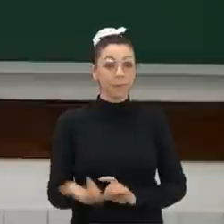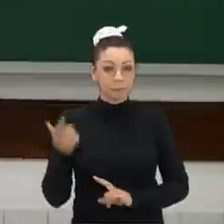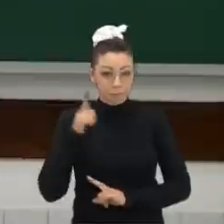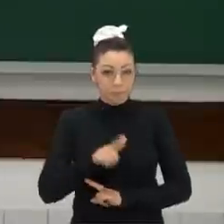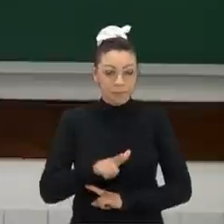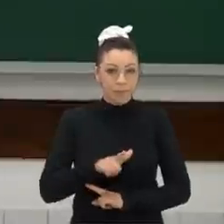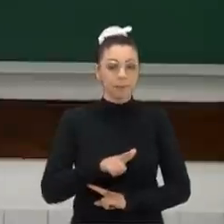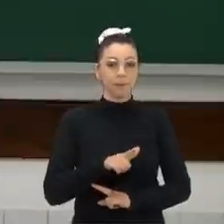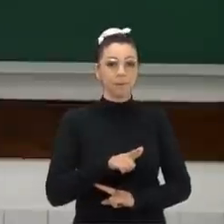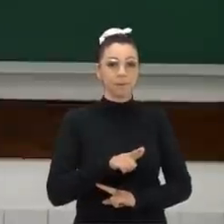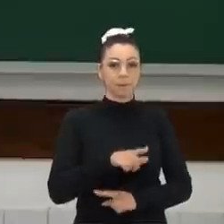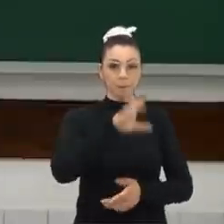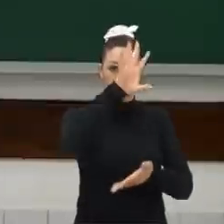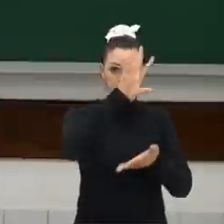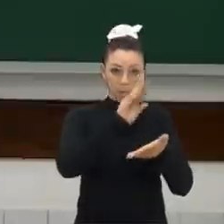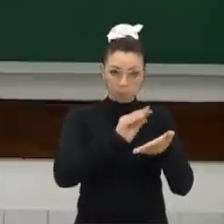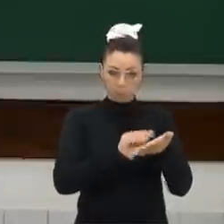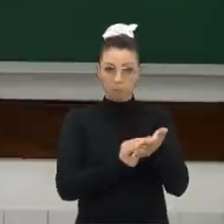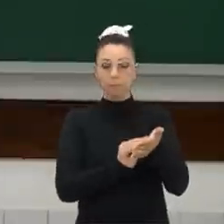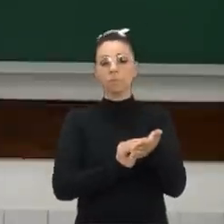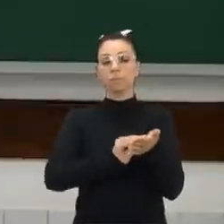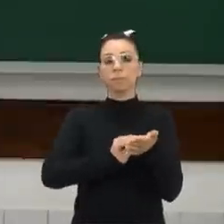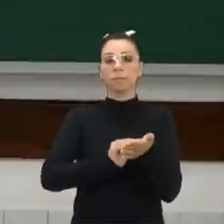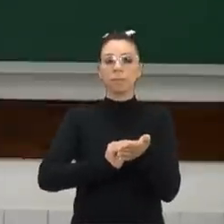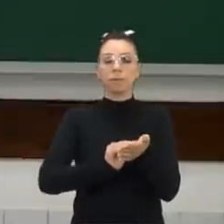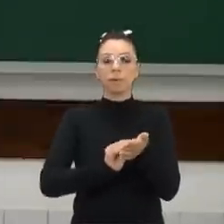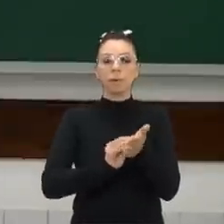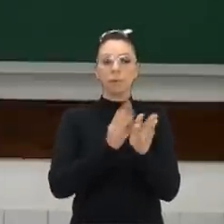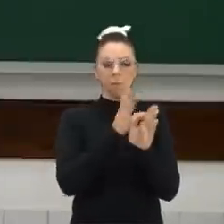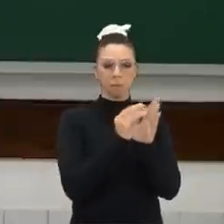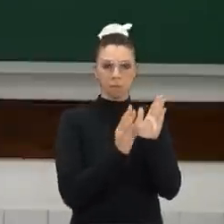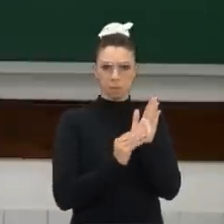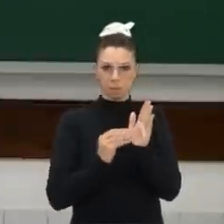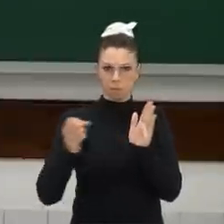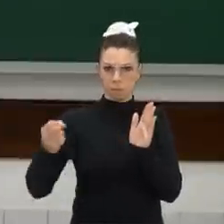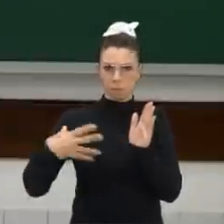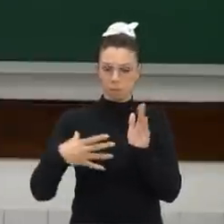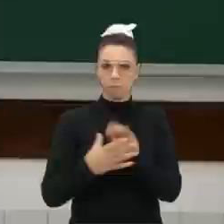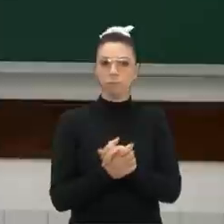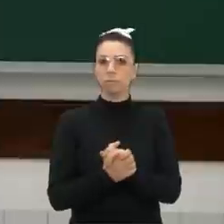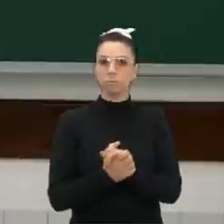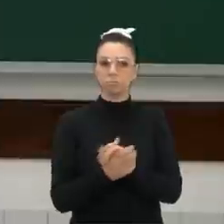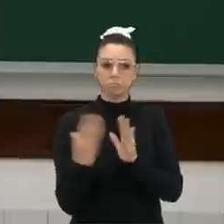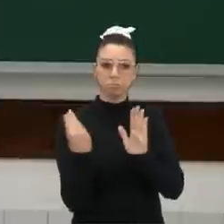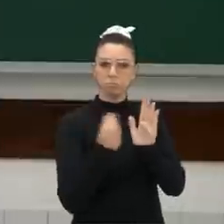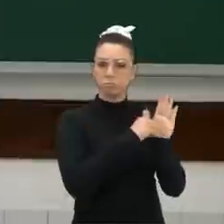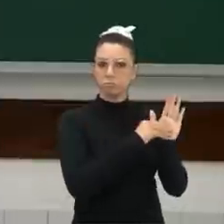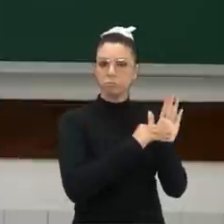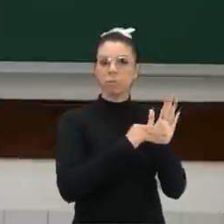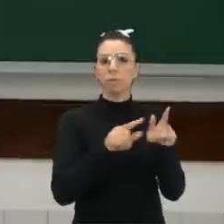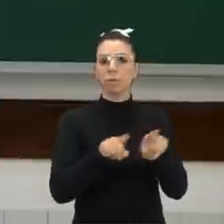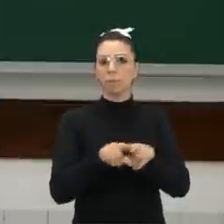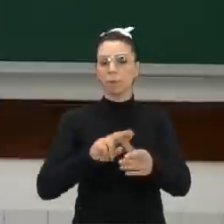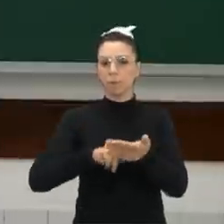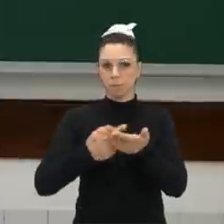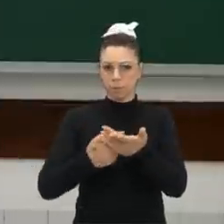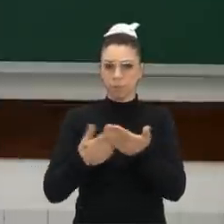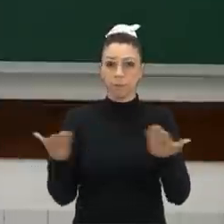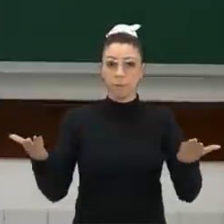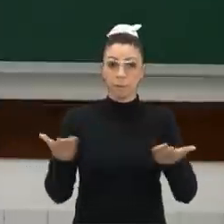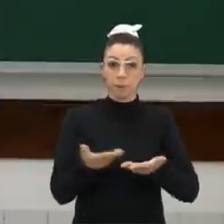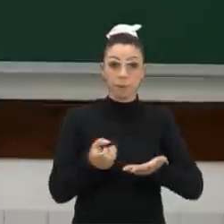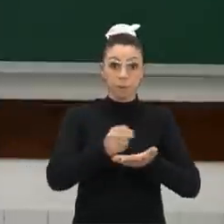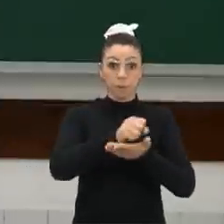Conseguiu registrar todo o conteúdo novo, colocou a traduçãozinha lá. Agora nós vamos para os